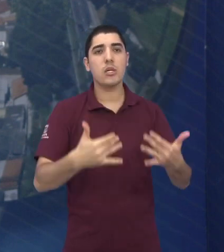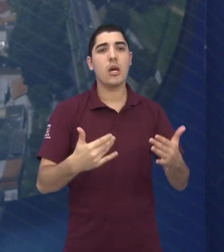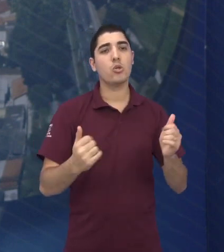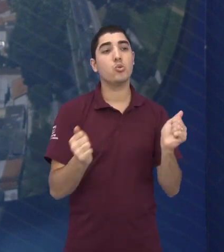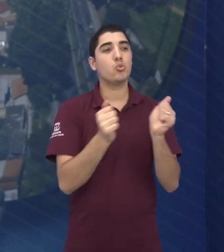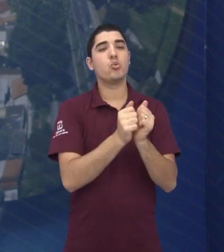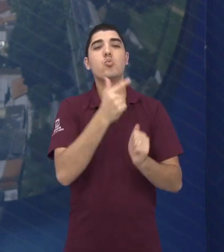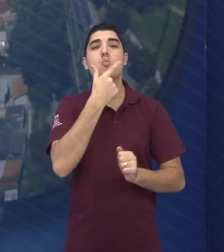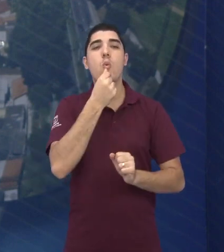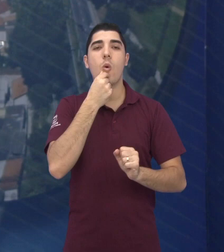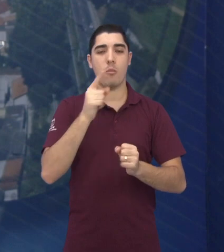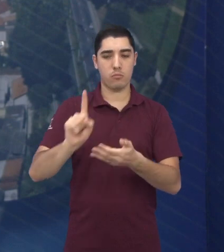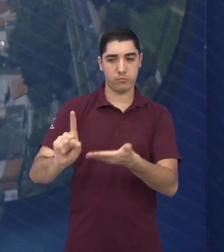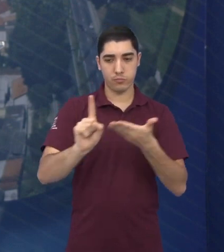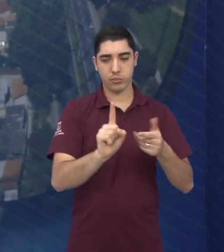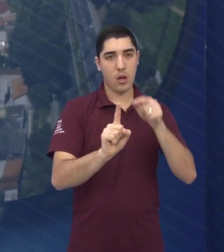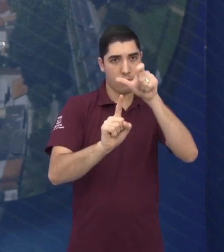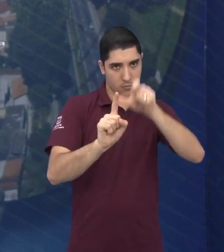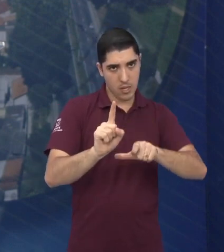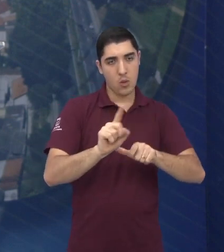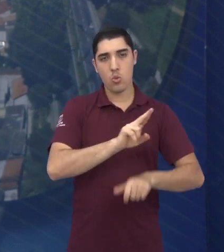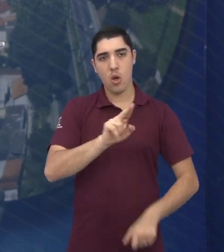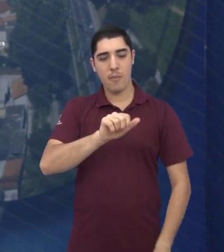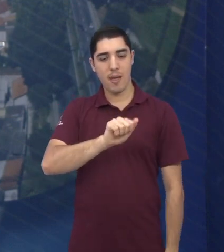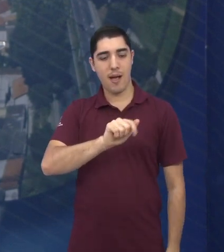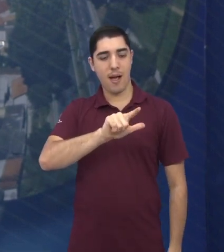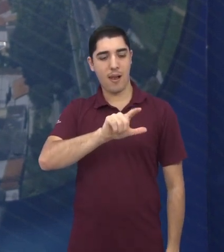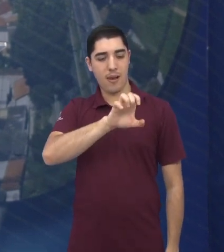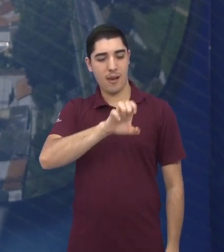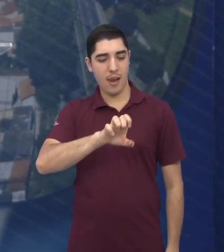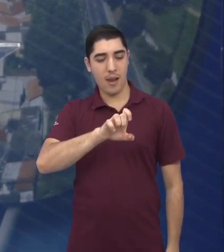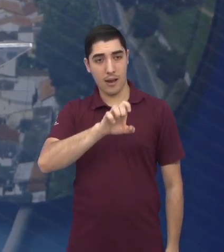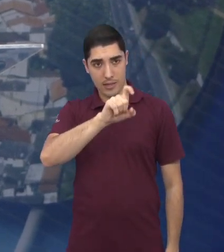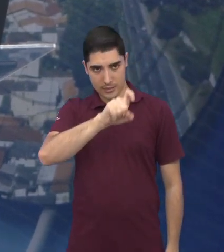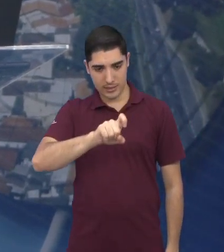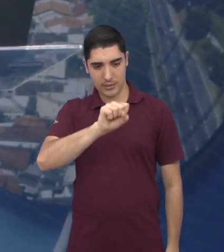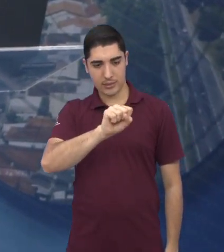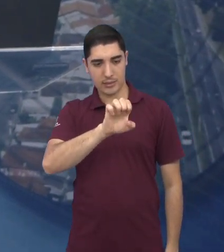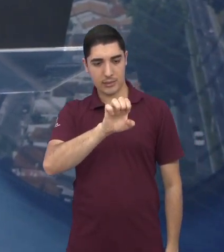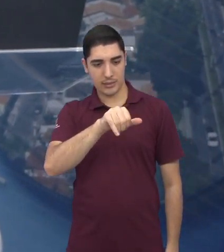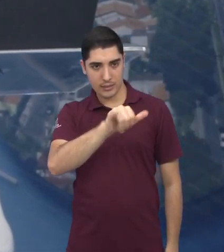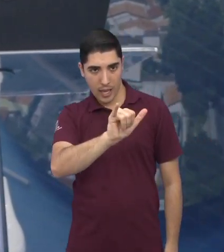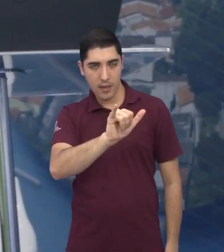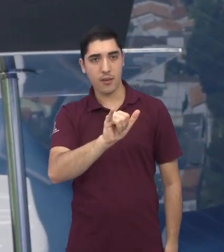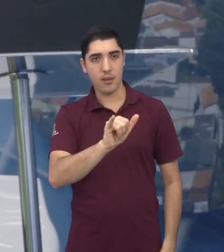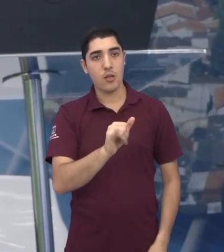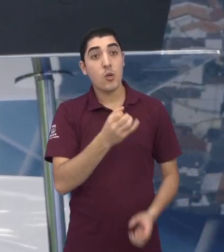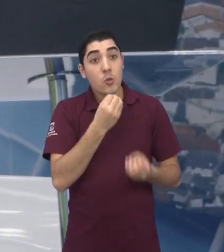de Apoio e Qualificação ao Trabalhador, Alexei Neves.